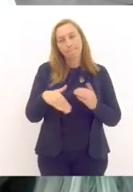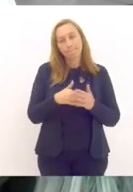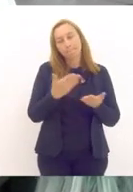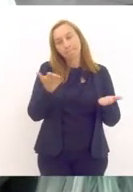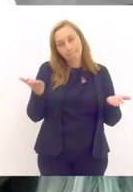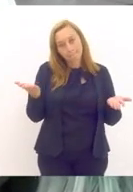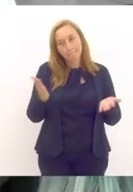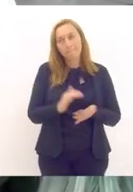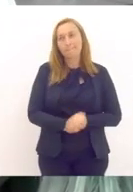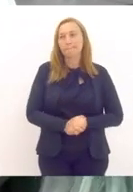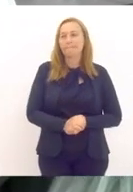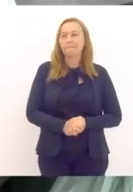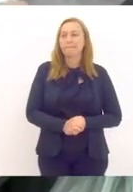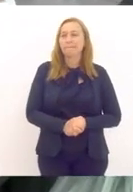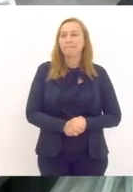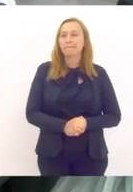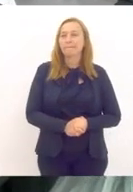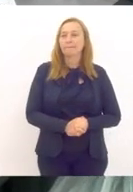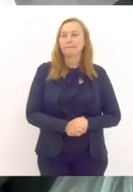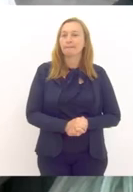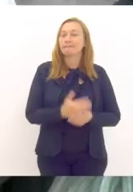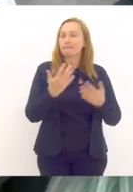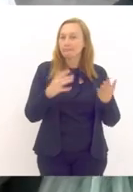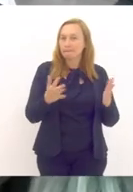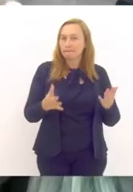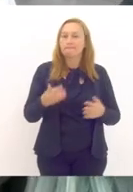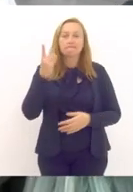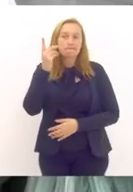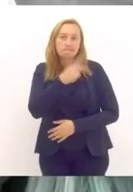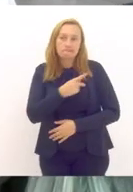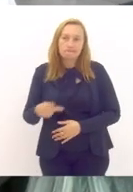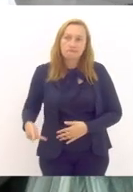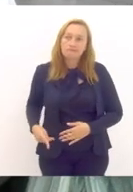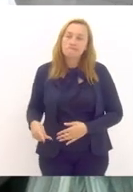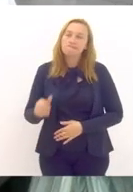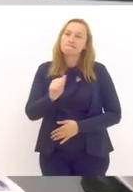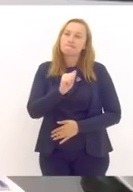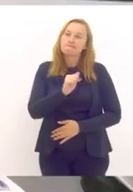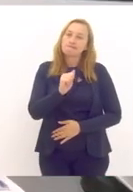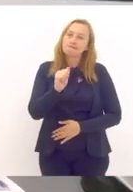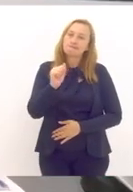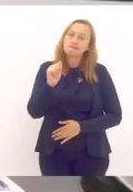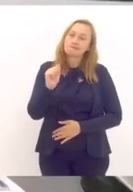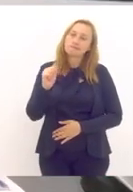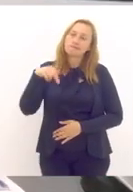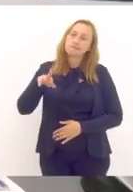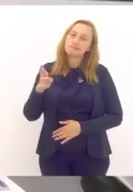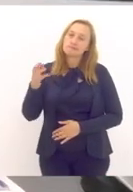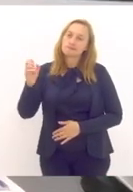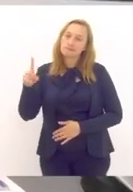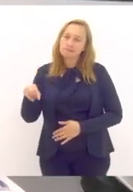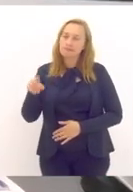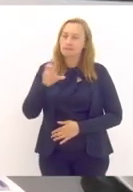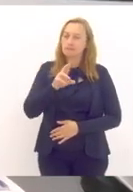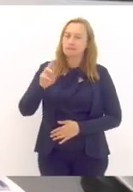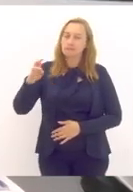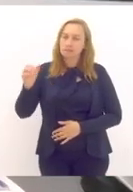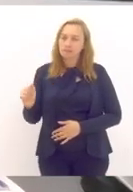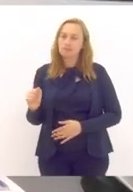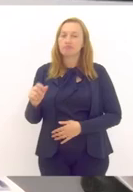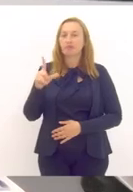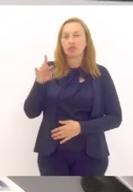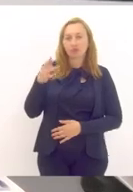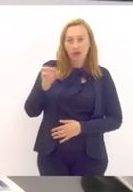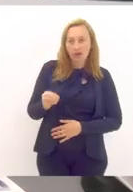todas. Cumprimentar o presidente André Correia, cumprimentar o Leonardo